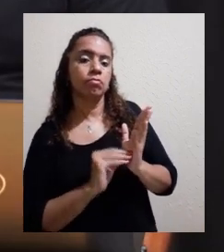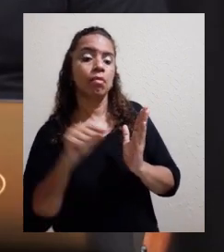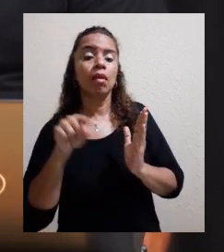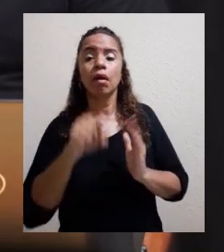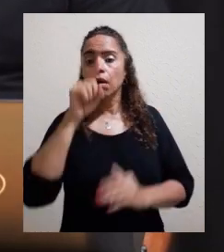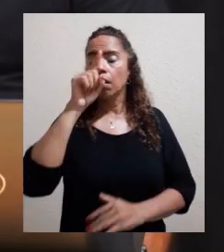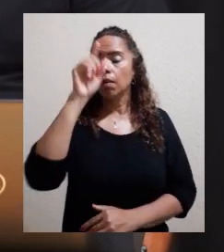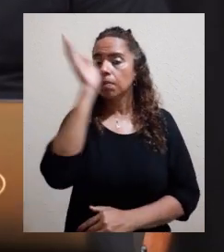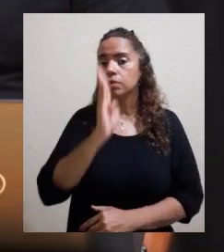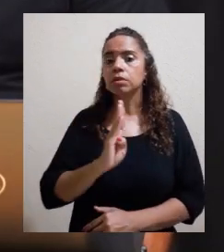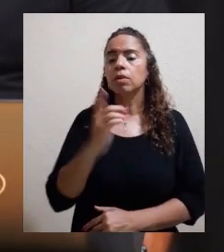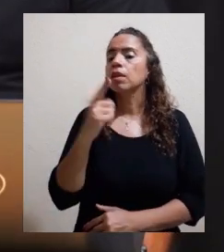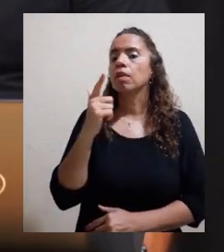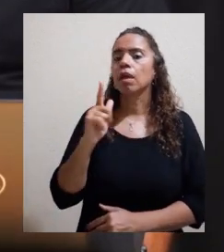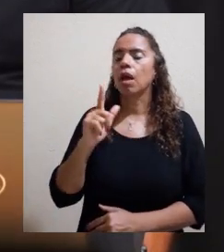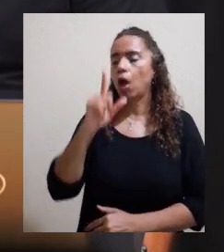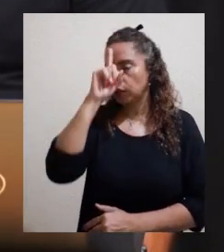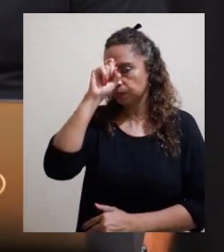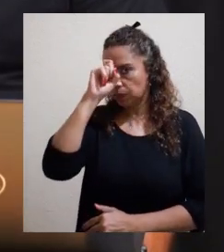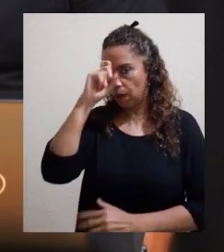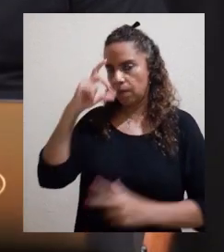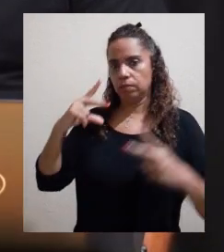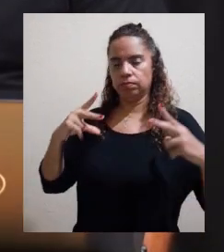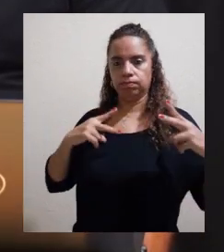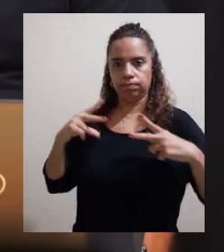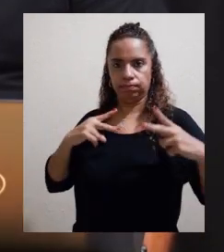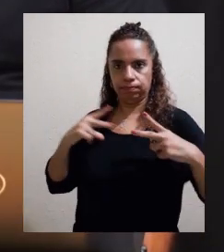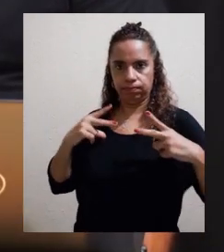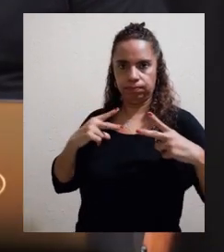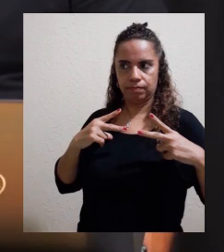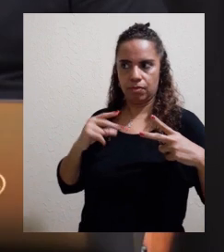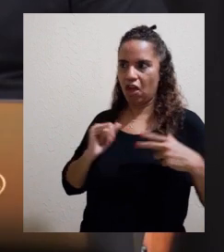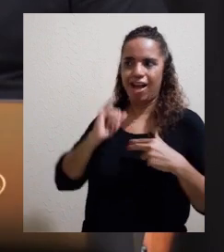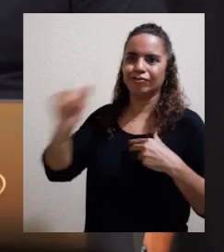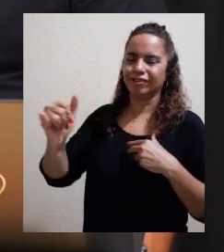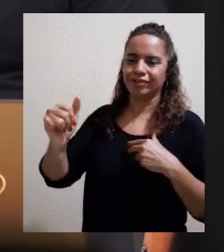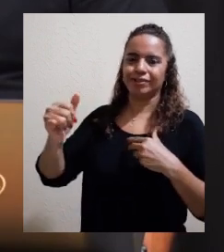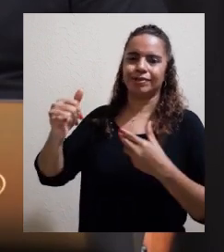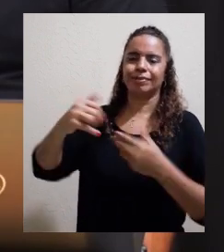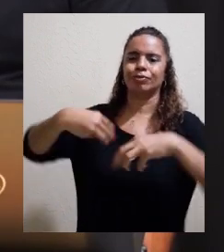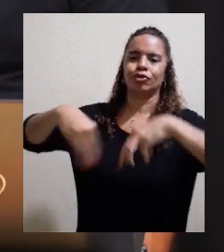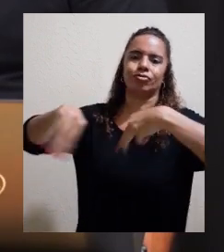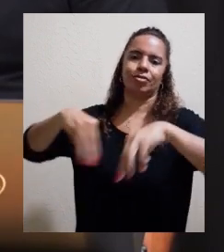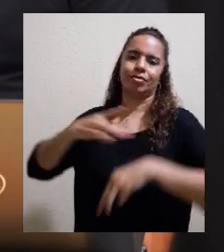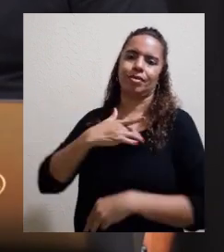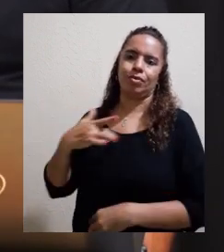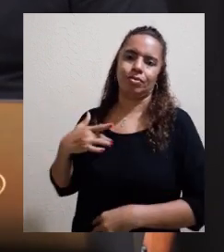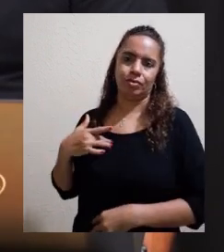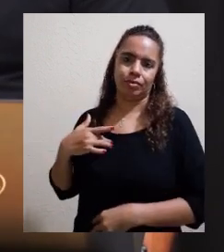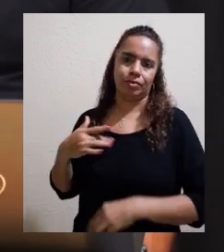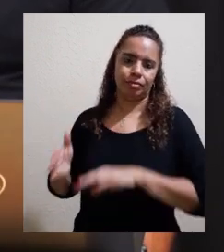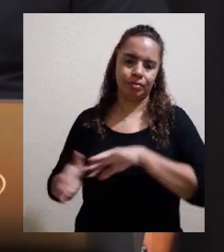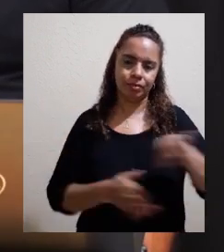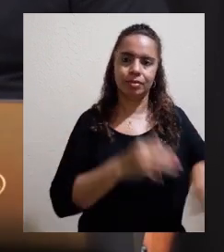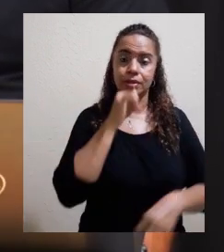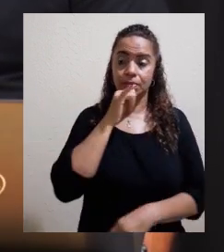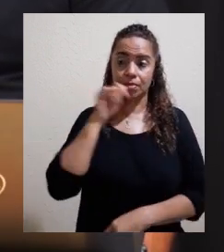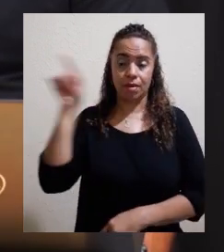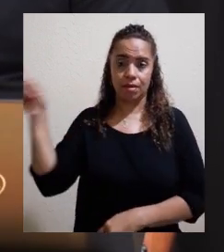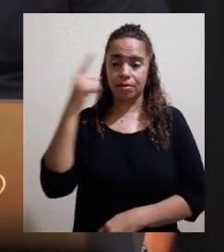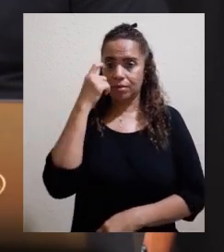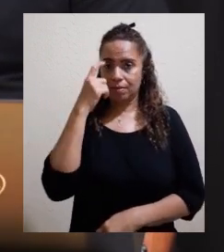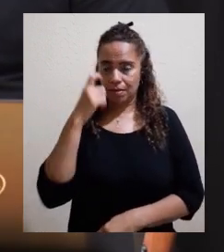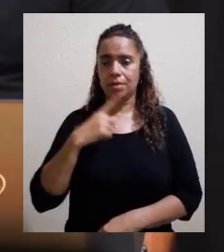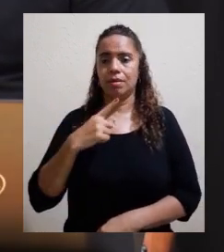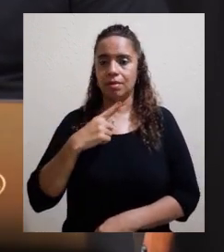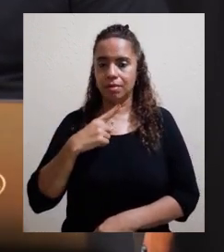Brasil não obriga os hospitais privados a notificar o Ministério da Saúde. Na Espanha, para diminuir os casos, foram estatizados